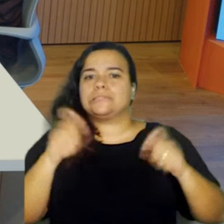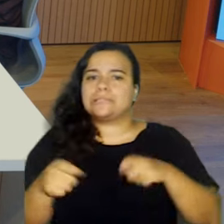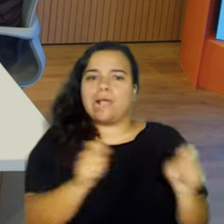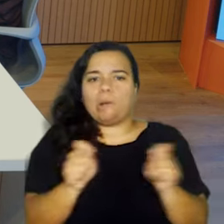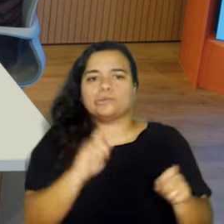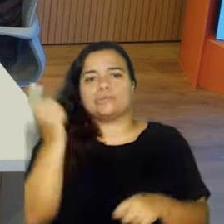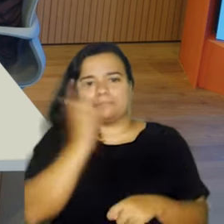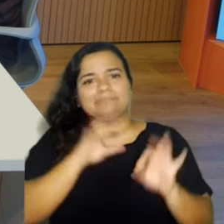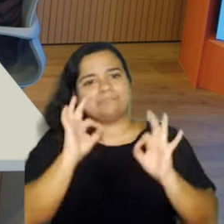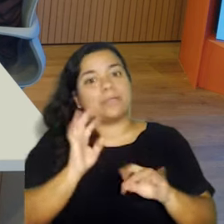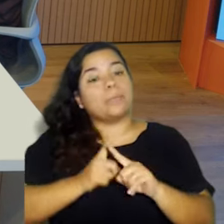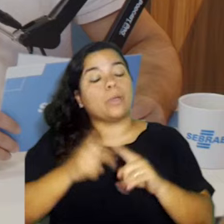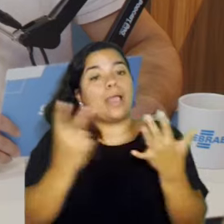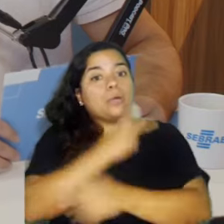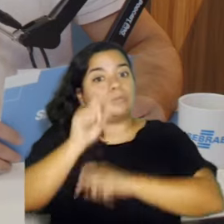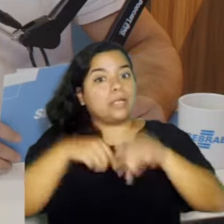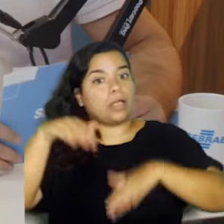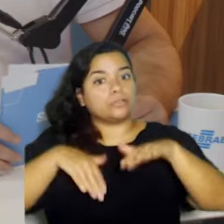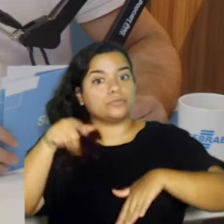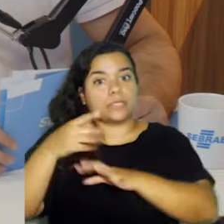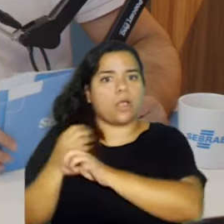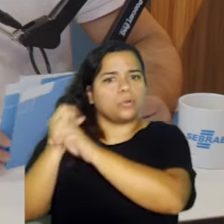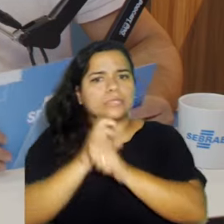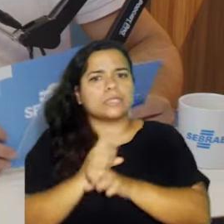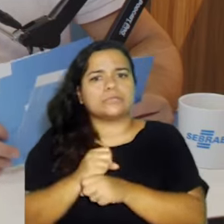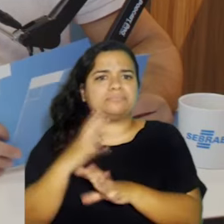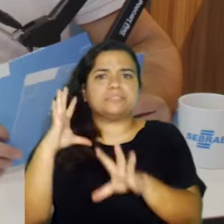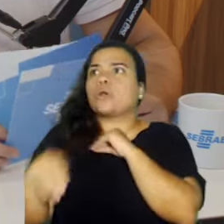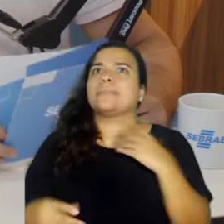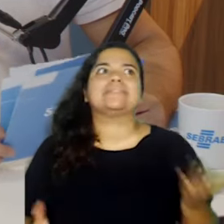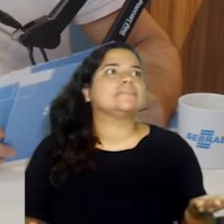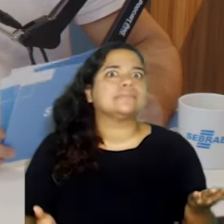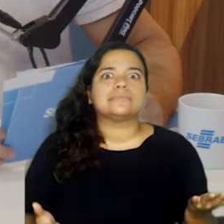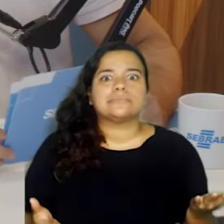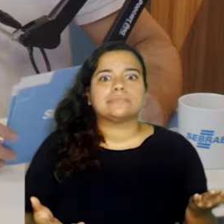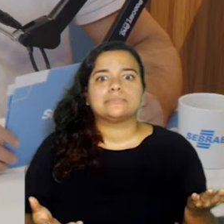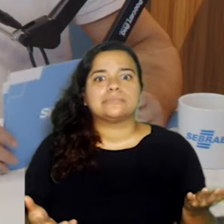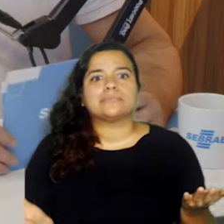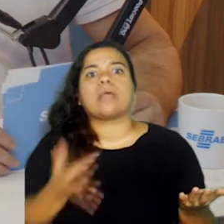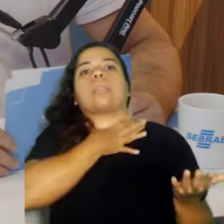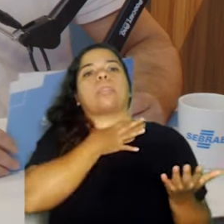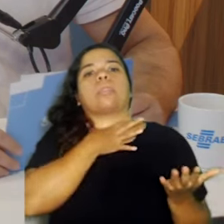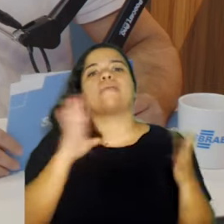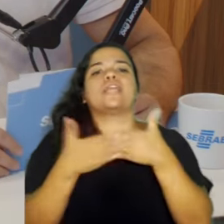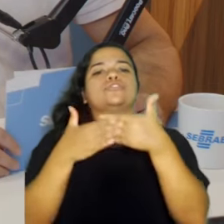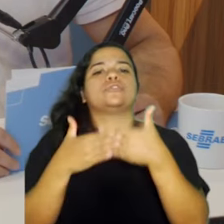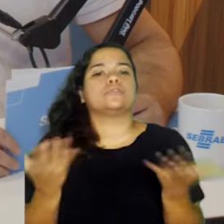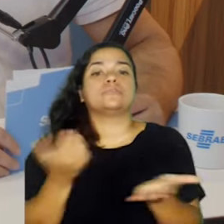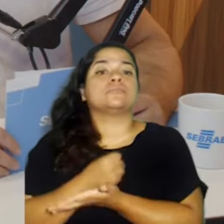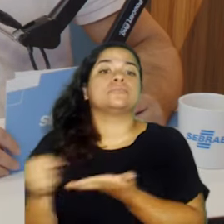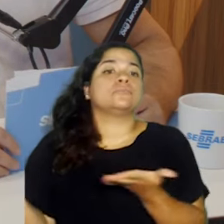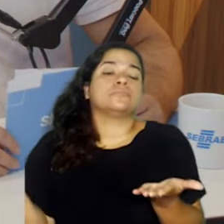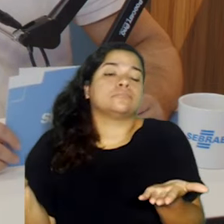controle né porque às vezes o que que acontece o contador sei lá some fale acontece alguma coisa com esse